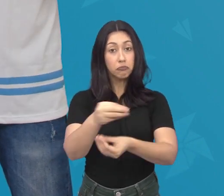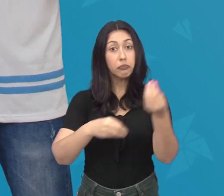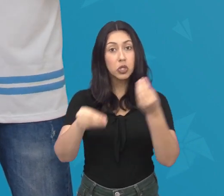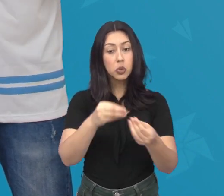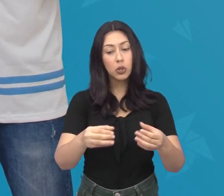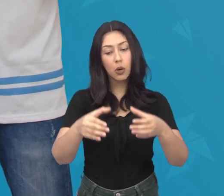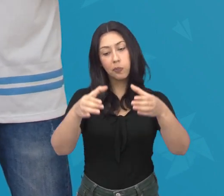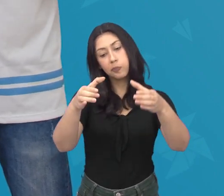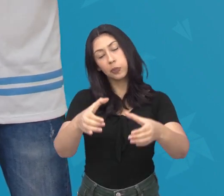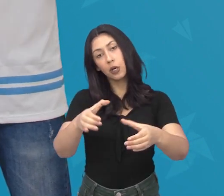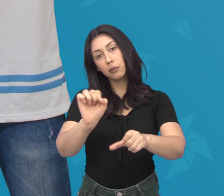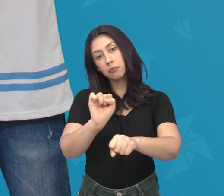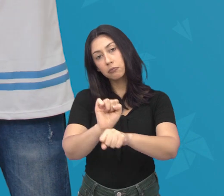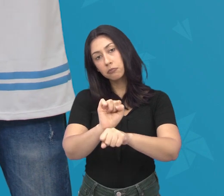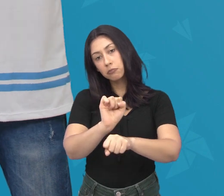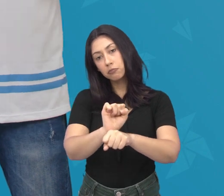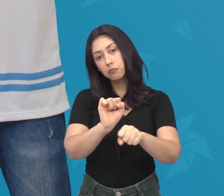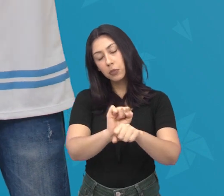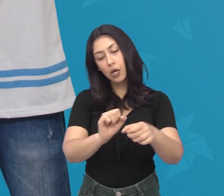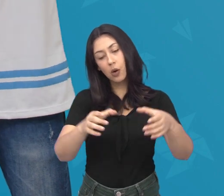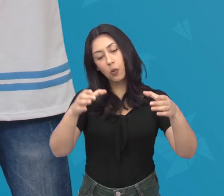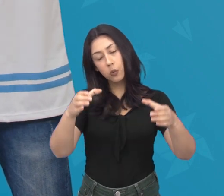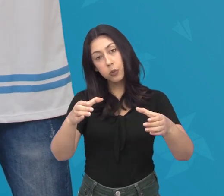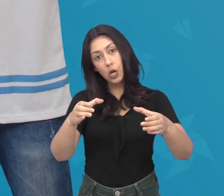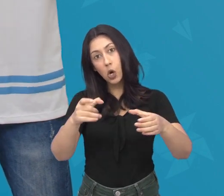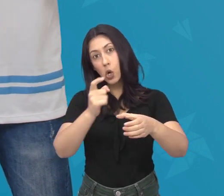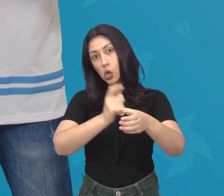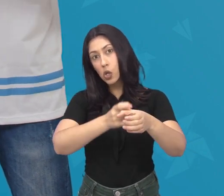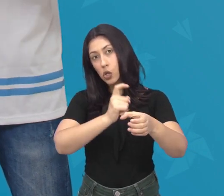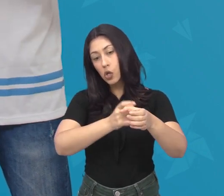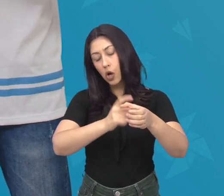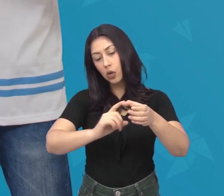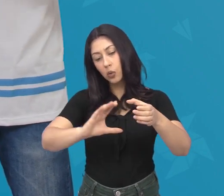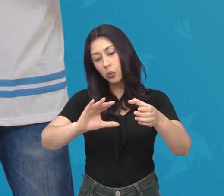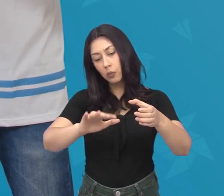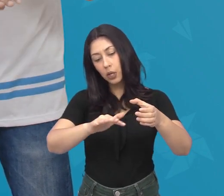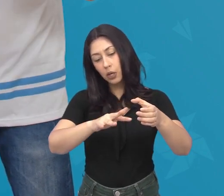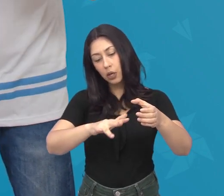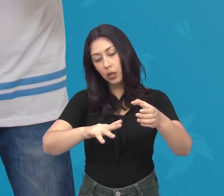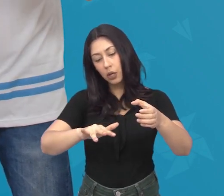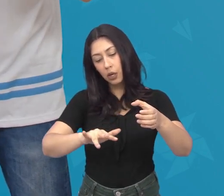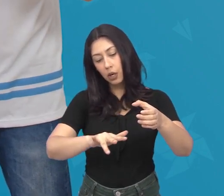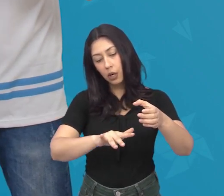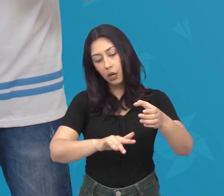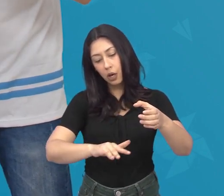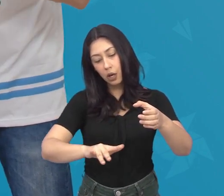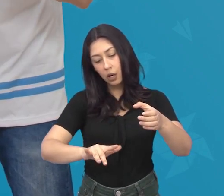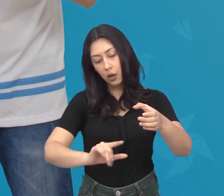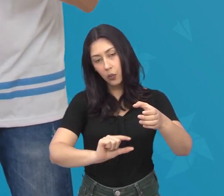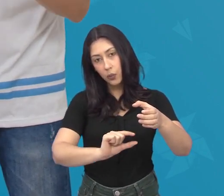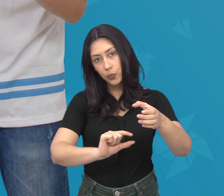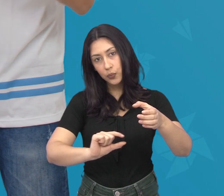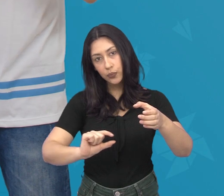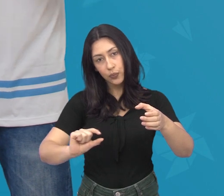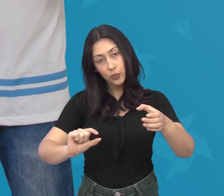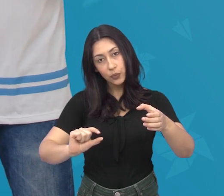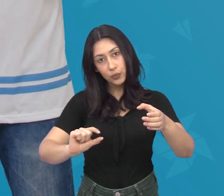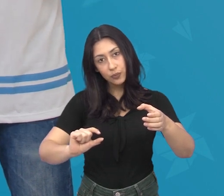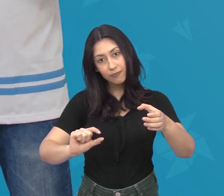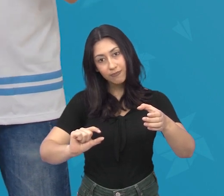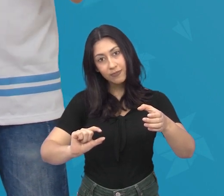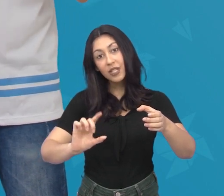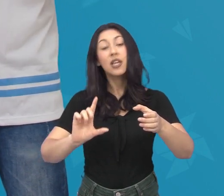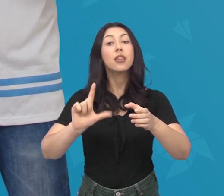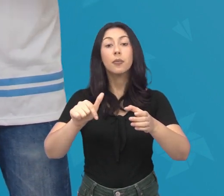do sólido e do líquido envolvido. Com o tempo, esse sólido ele vai decantar, que nada mais é do que se depositar no fundo do recipiente, e depois